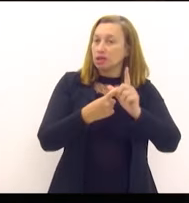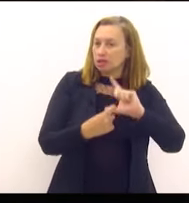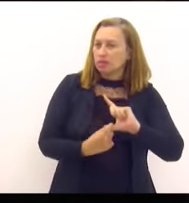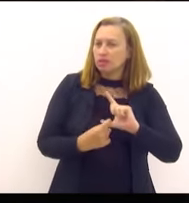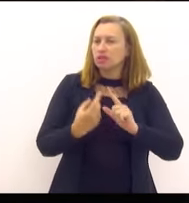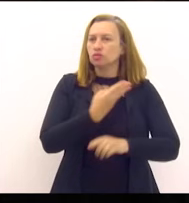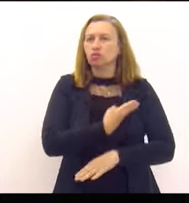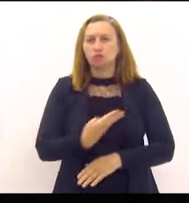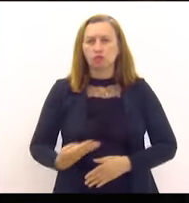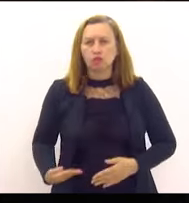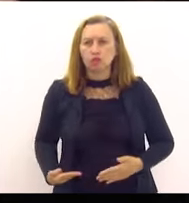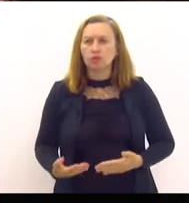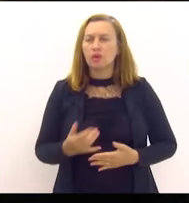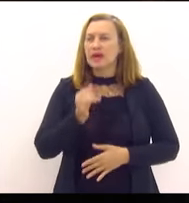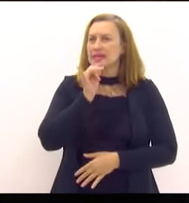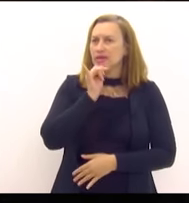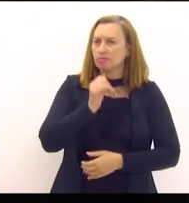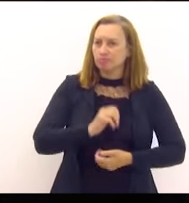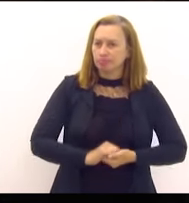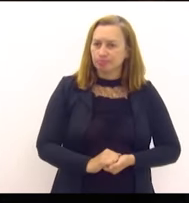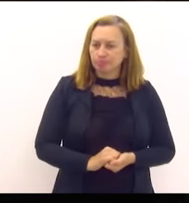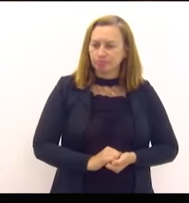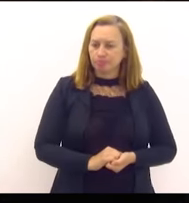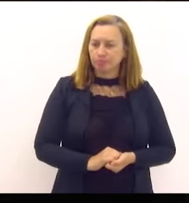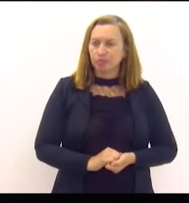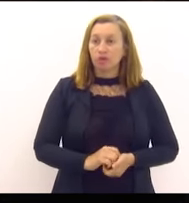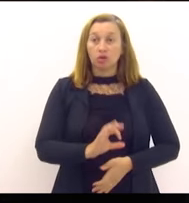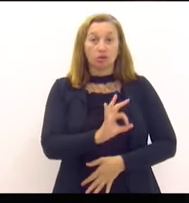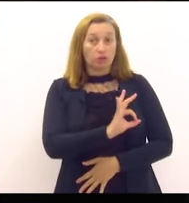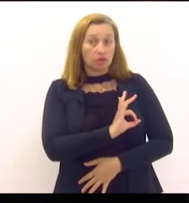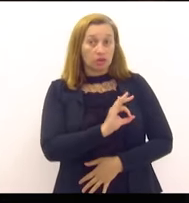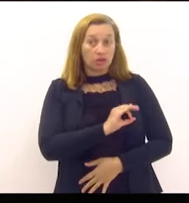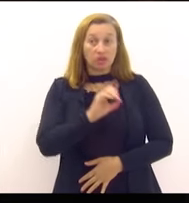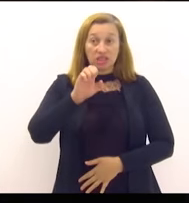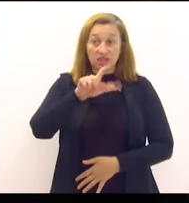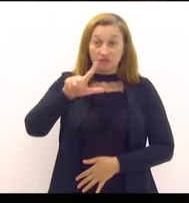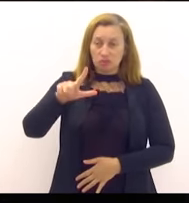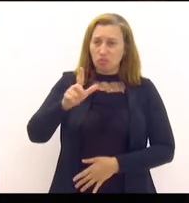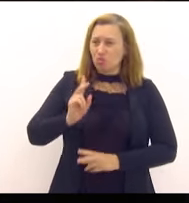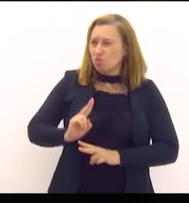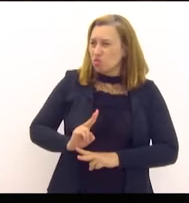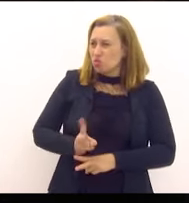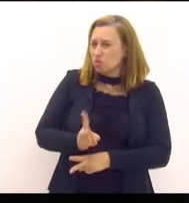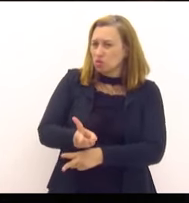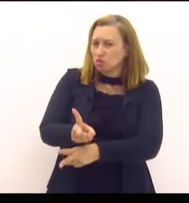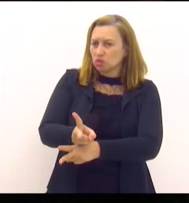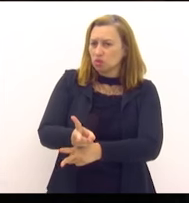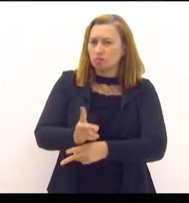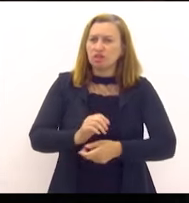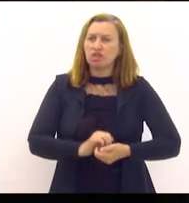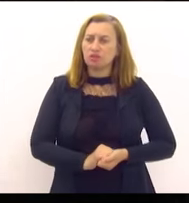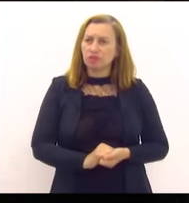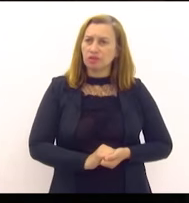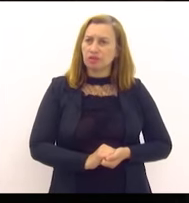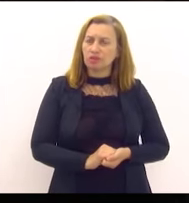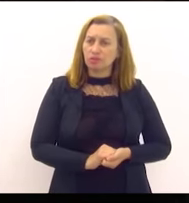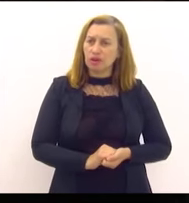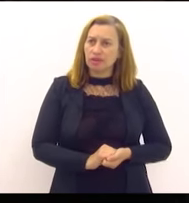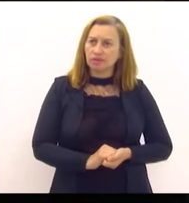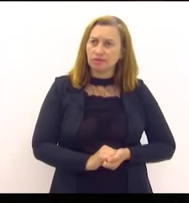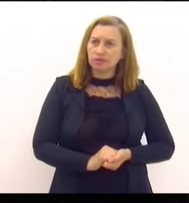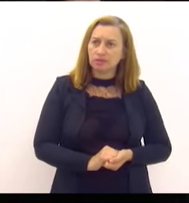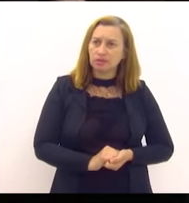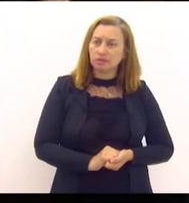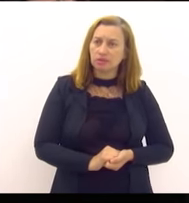governador, por exemplo, os policiais civis continuam recebendo R$12, Carlos Mink,